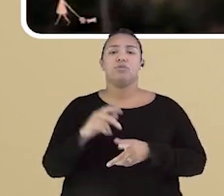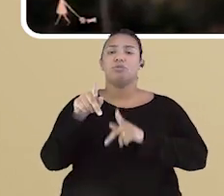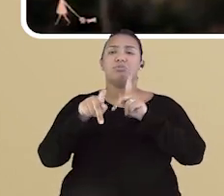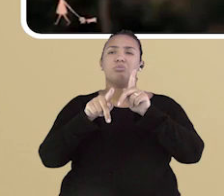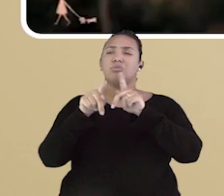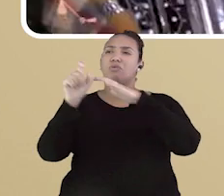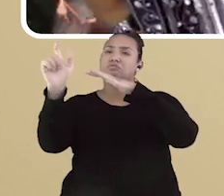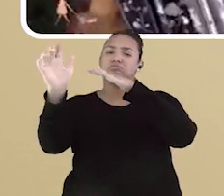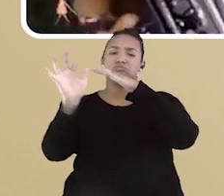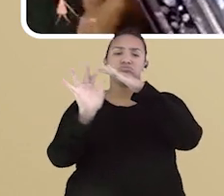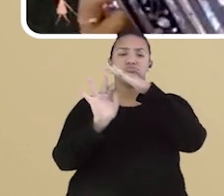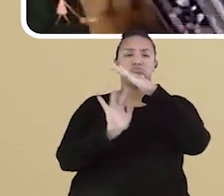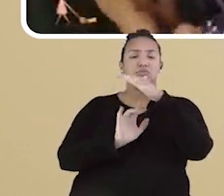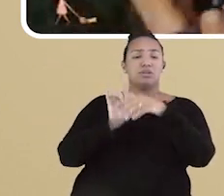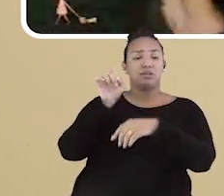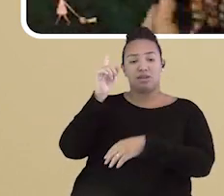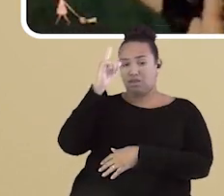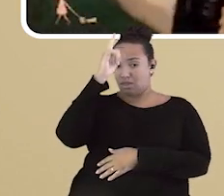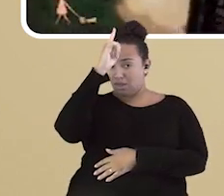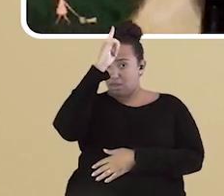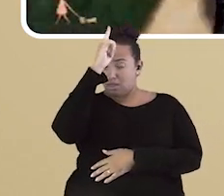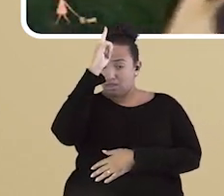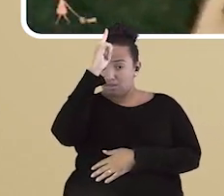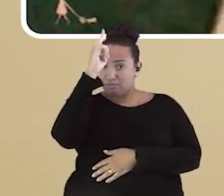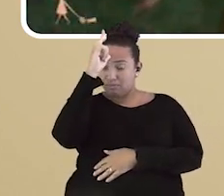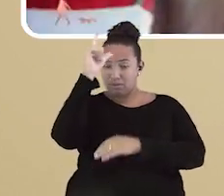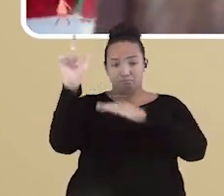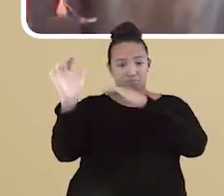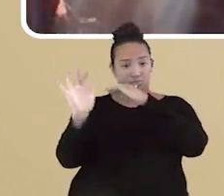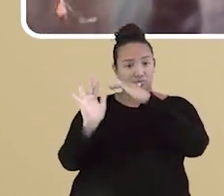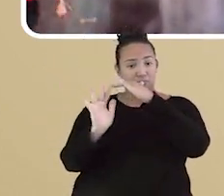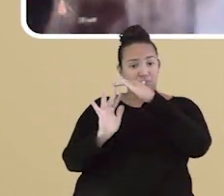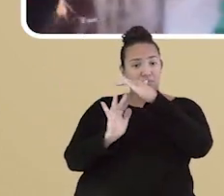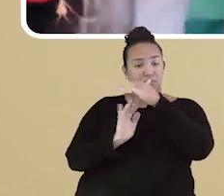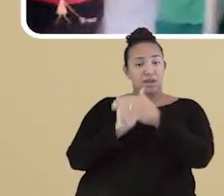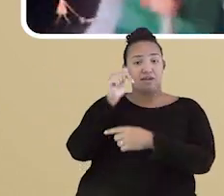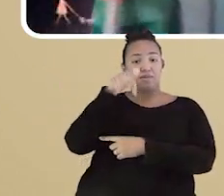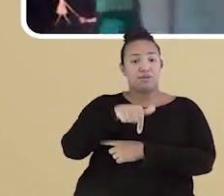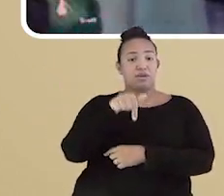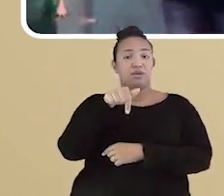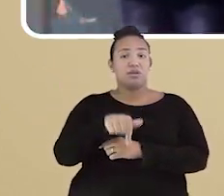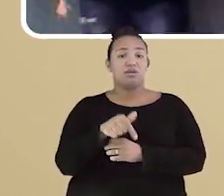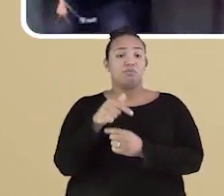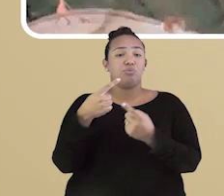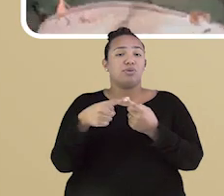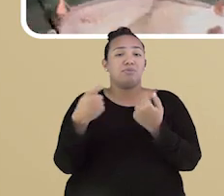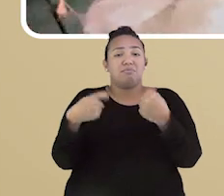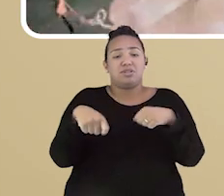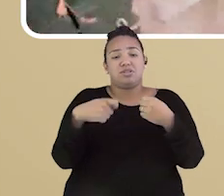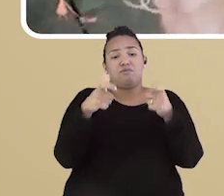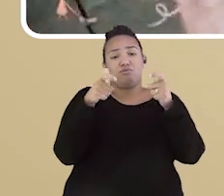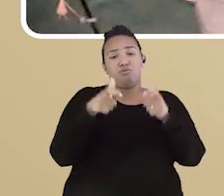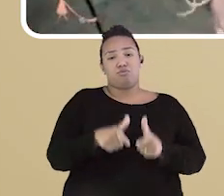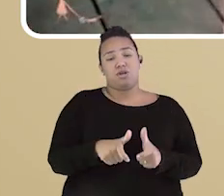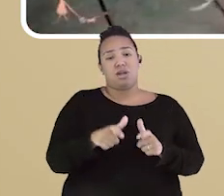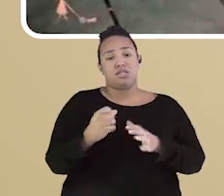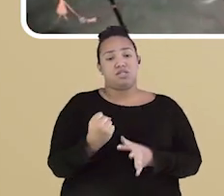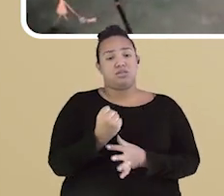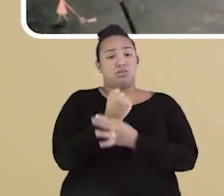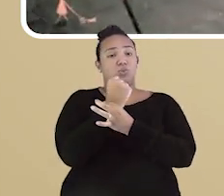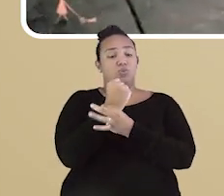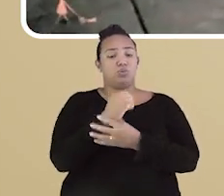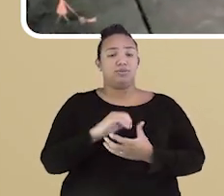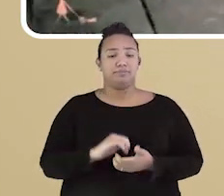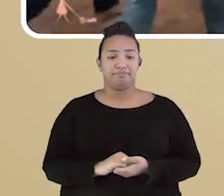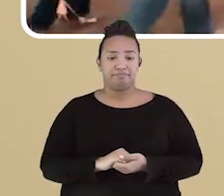a Alemanha estavam em conflito e aí eles vieram aqui para se refugiar. A gente brinca muito